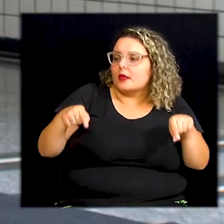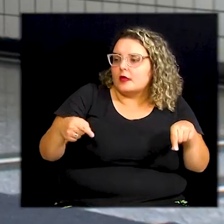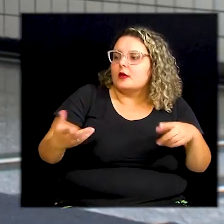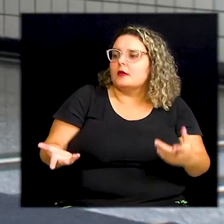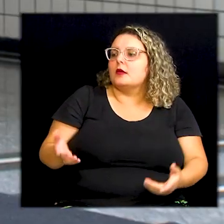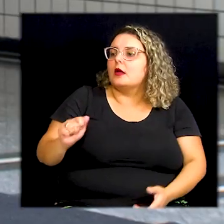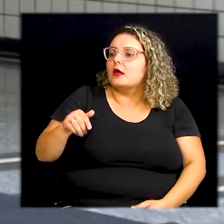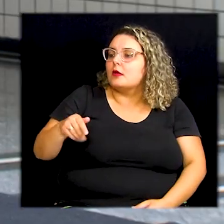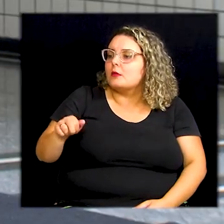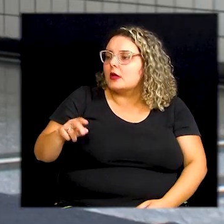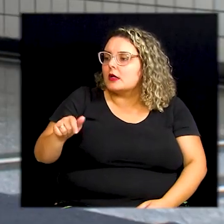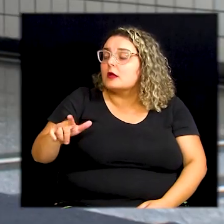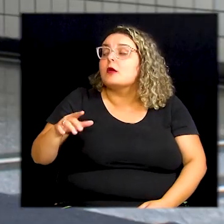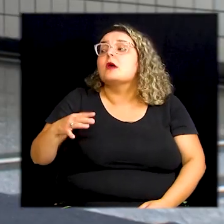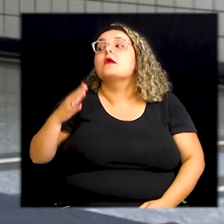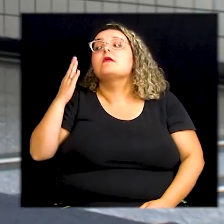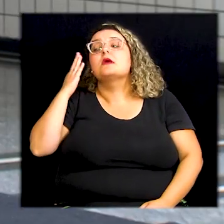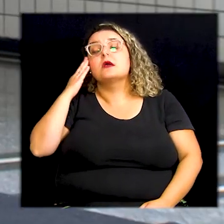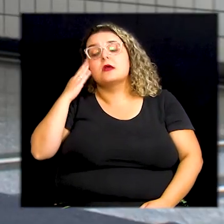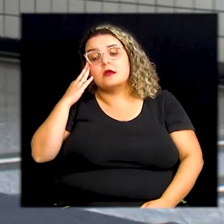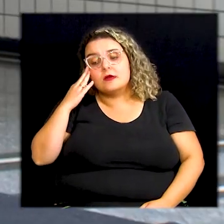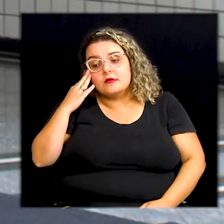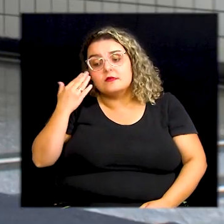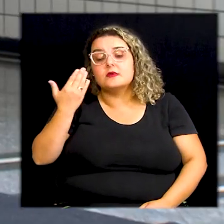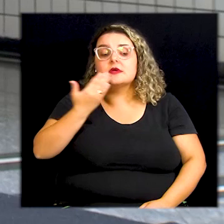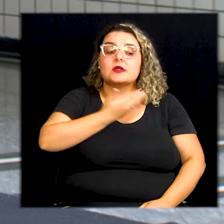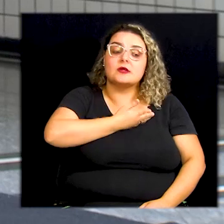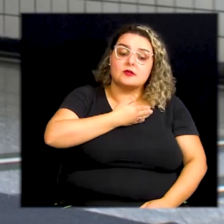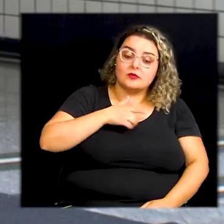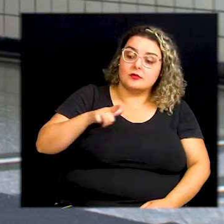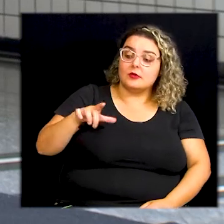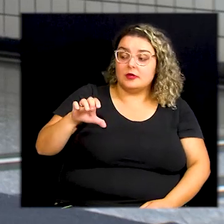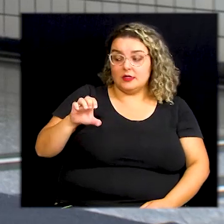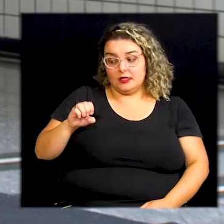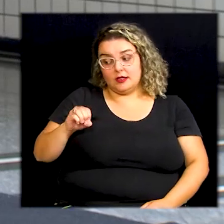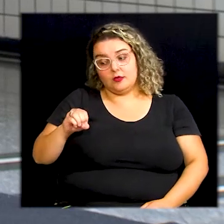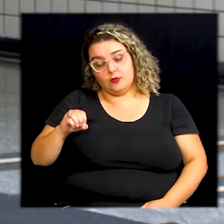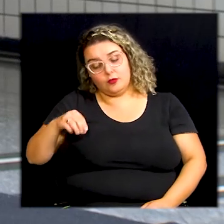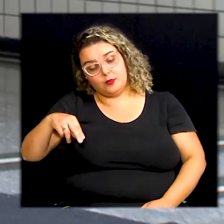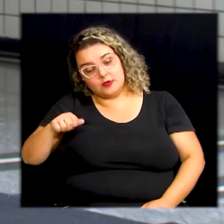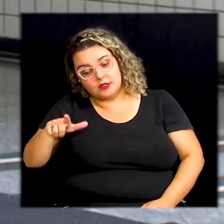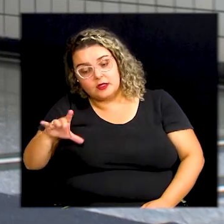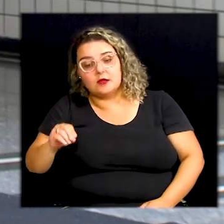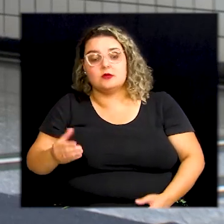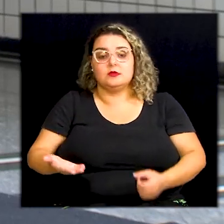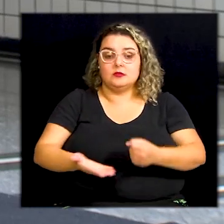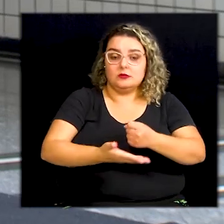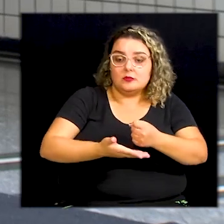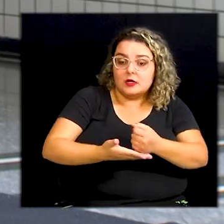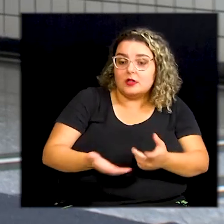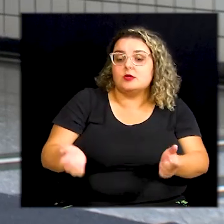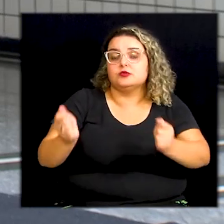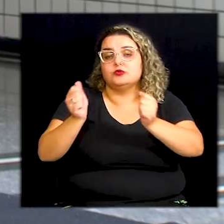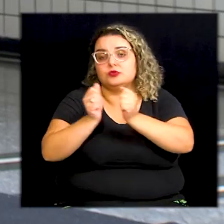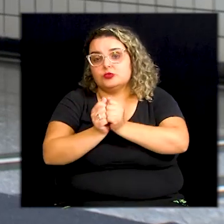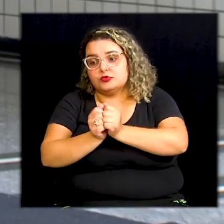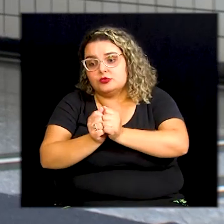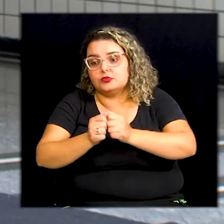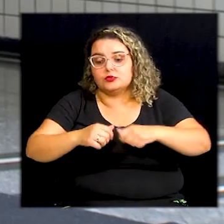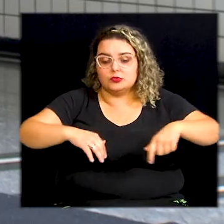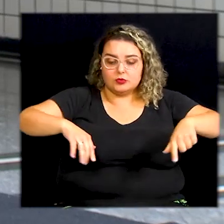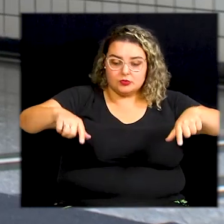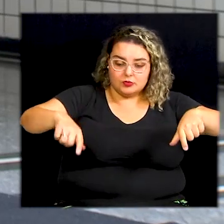parênteses agora aqui, Amaral, porque eu fiquei sabendo, já que você é colega de quarto do Leonaldi, foi na categoria de base, joga ao lado